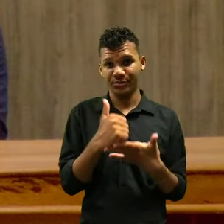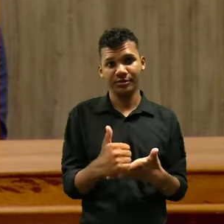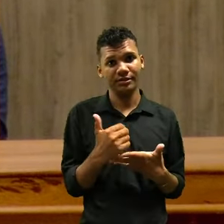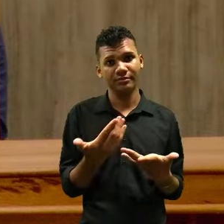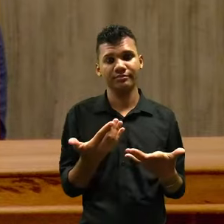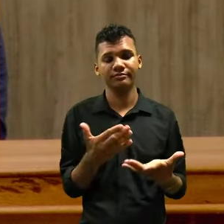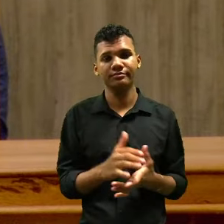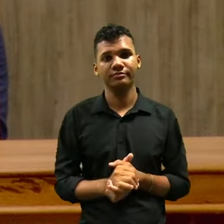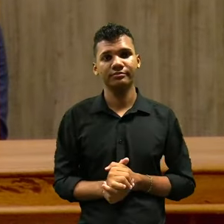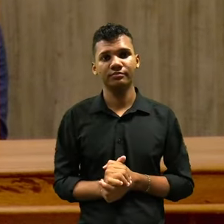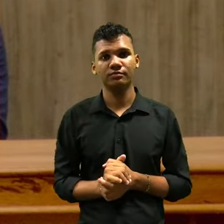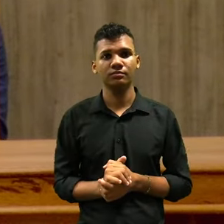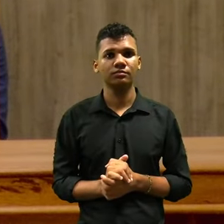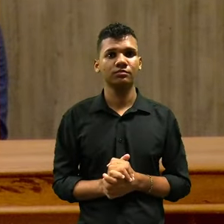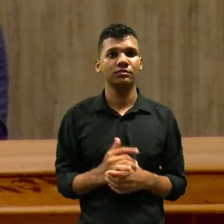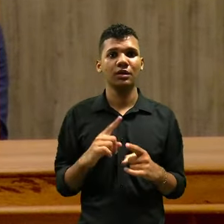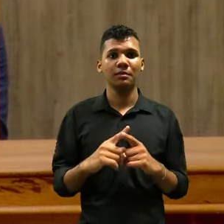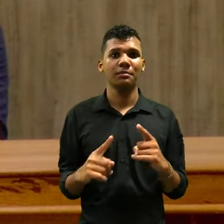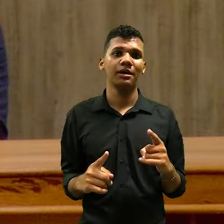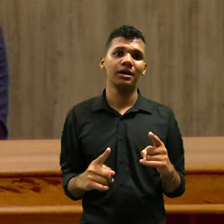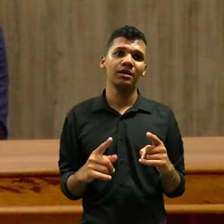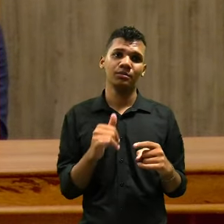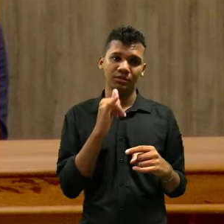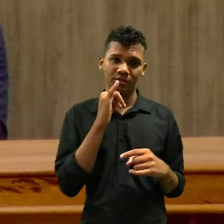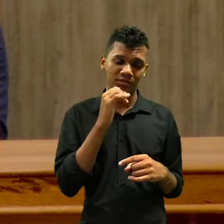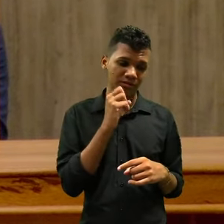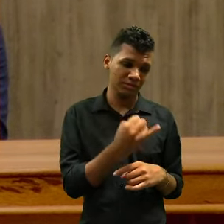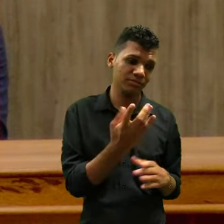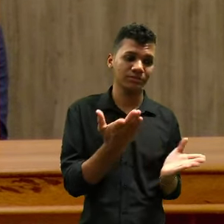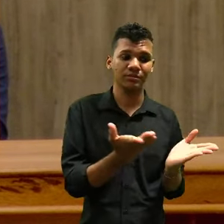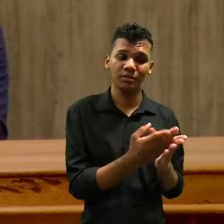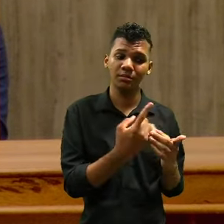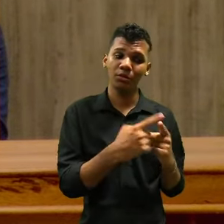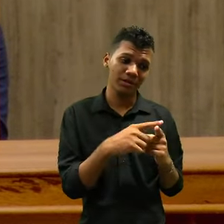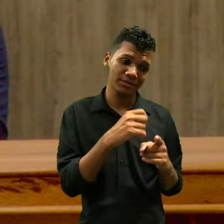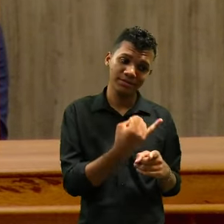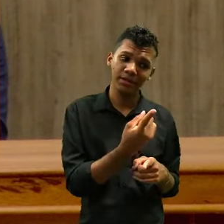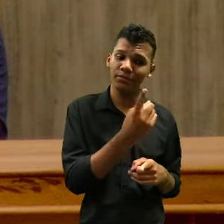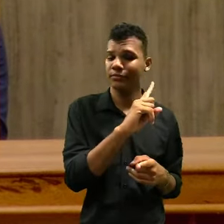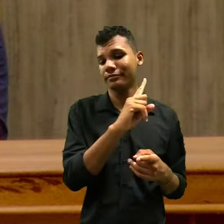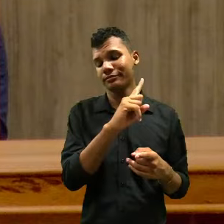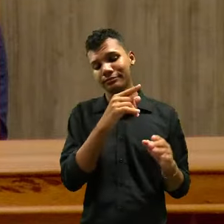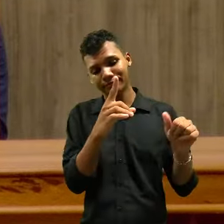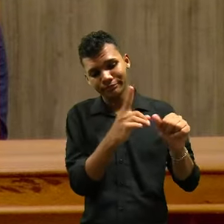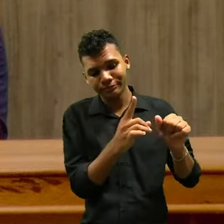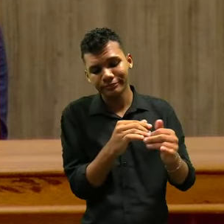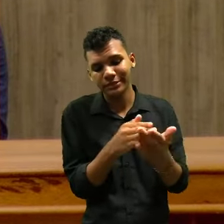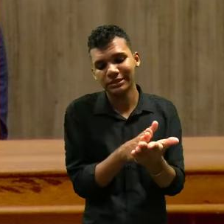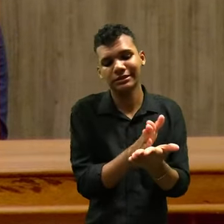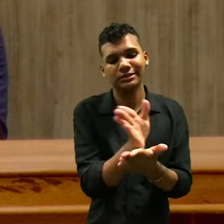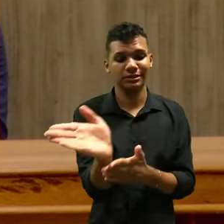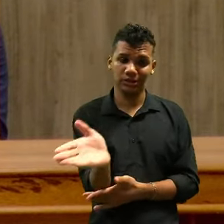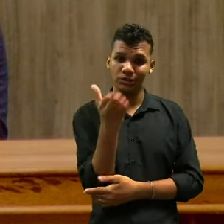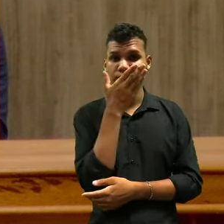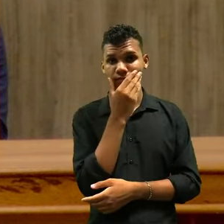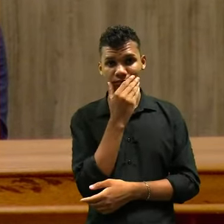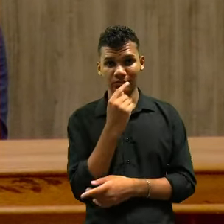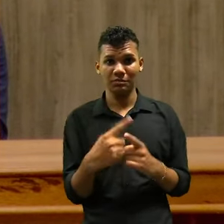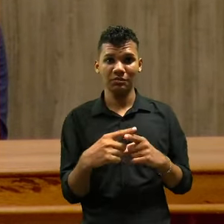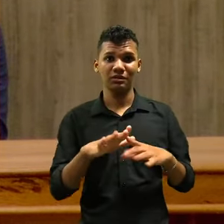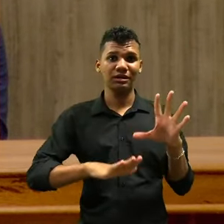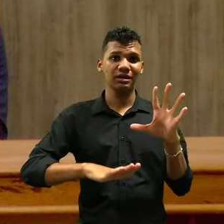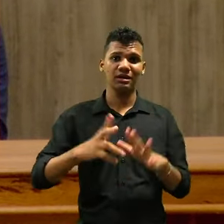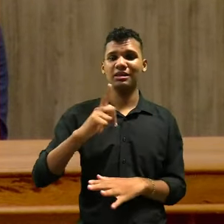pau irmão bota um encosto nesse crente senão ele vai sair da Assembleia de Deus é o encosto da